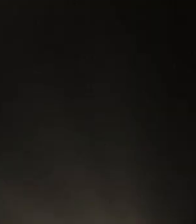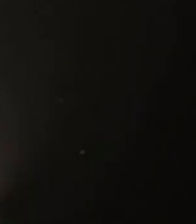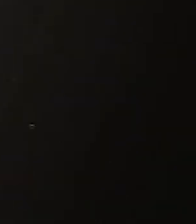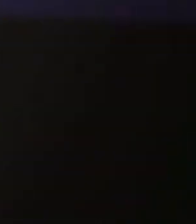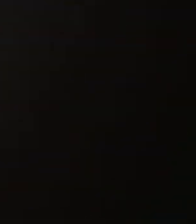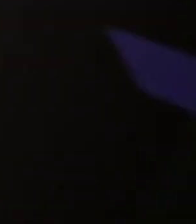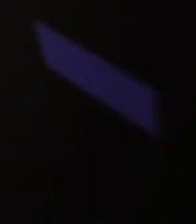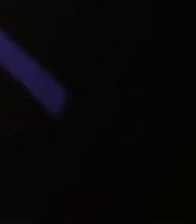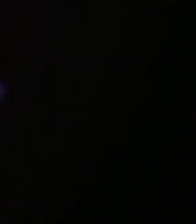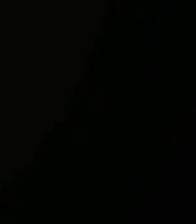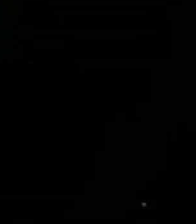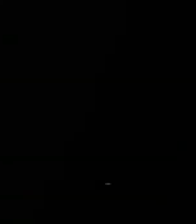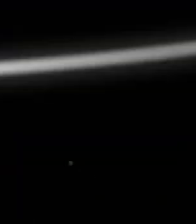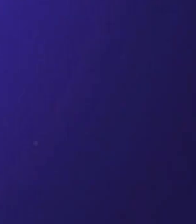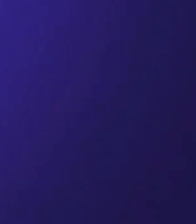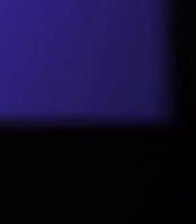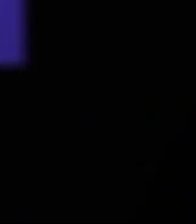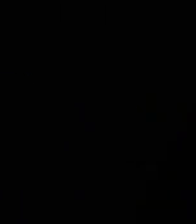E aí